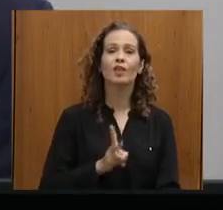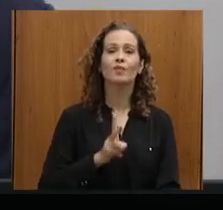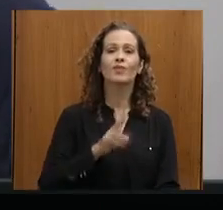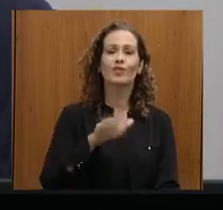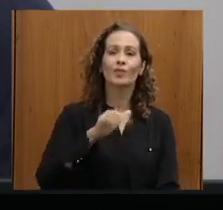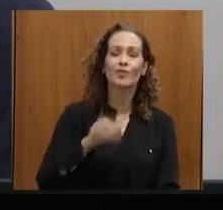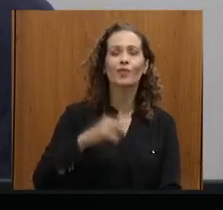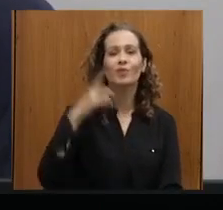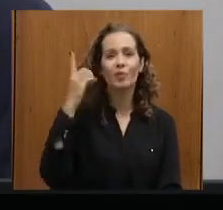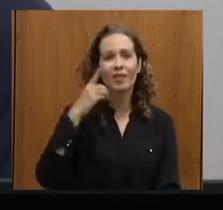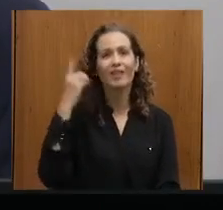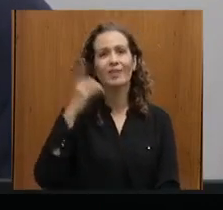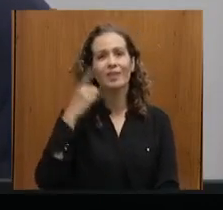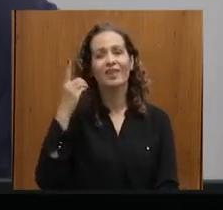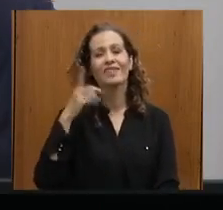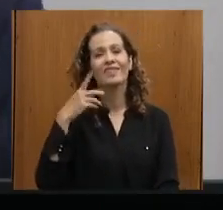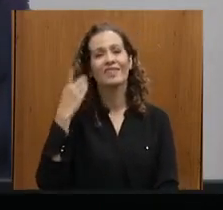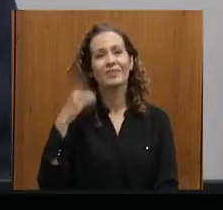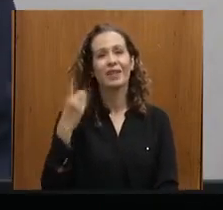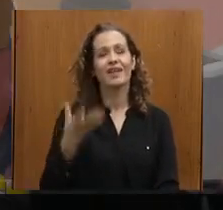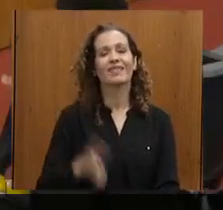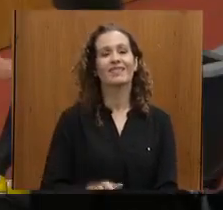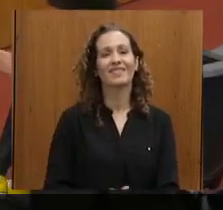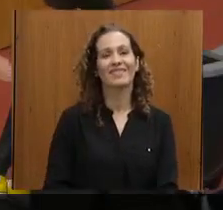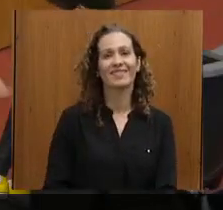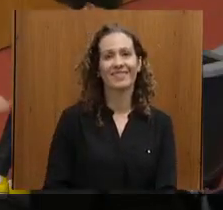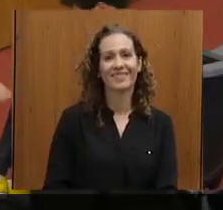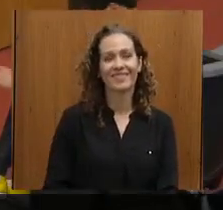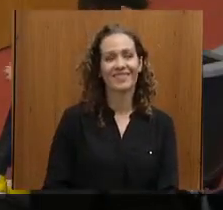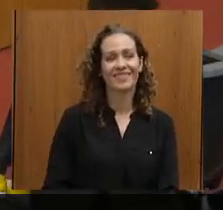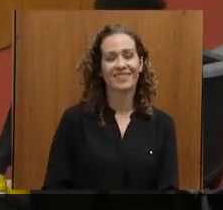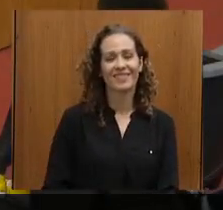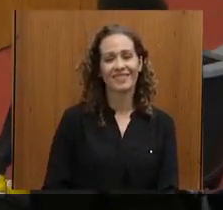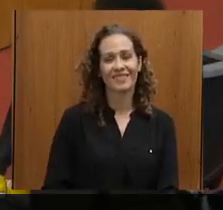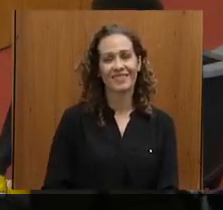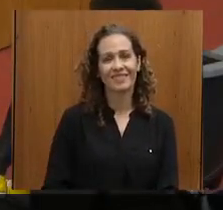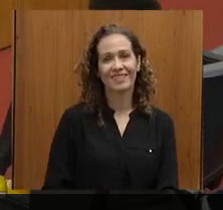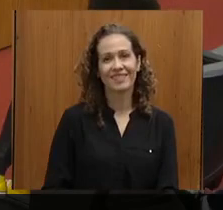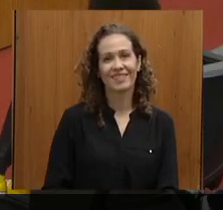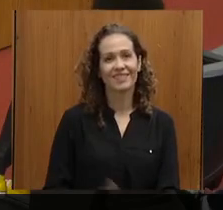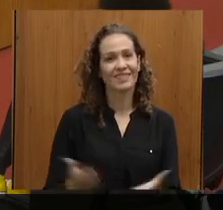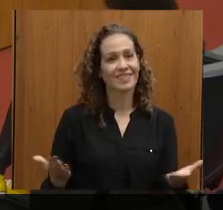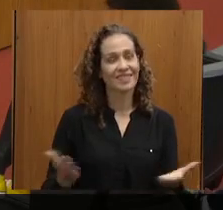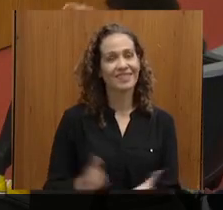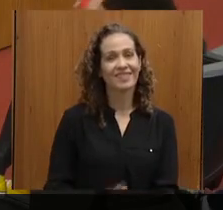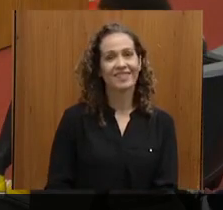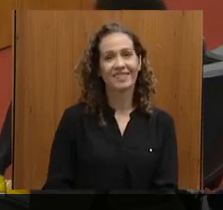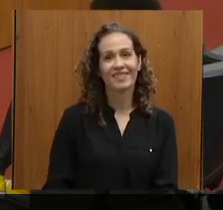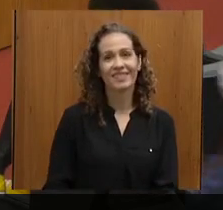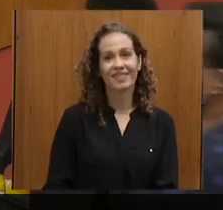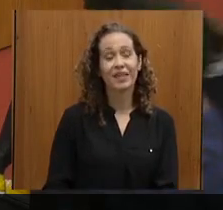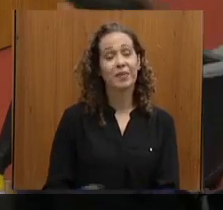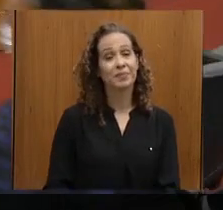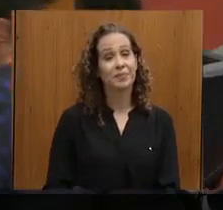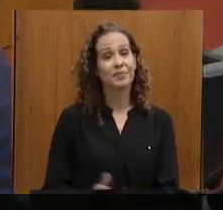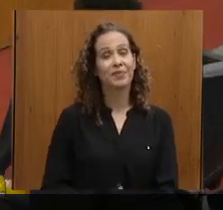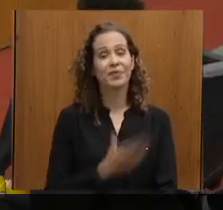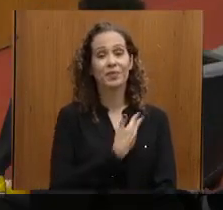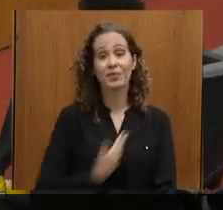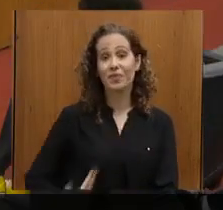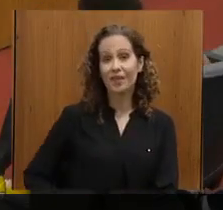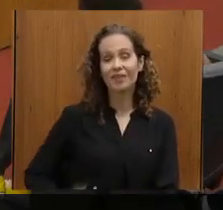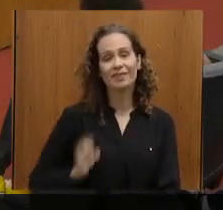secretário. Muita honra, viu, deputado. Secretário do governo do Estado de Minas Gerais, por favor.